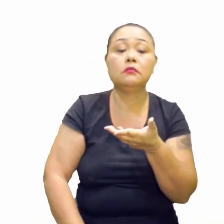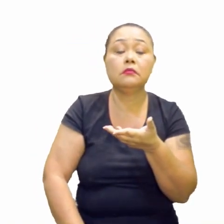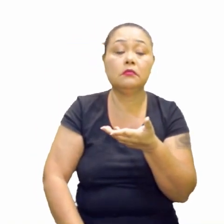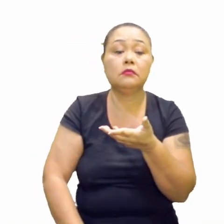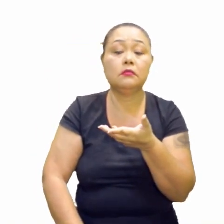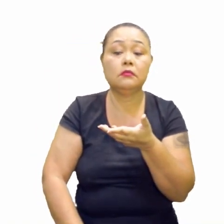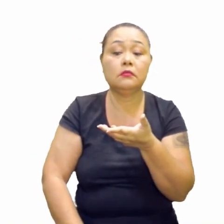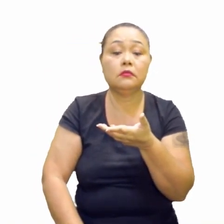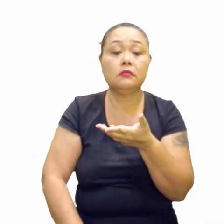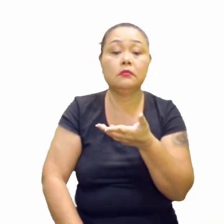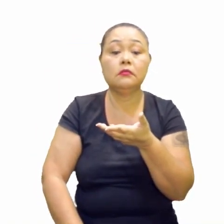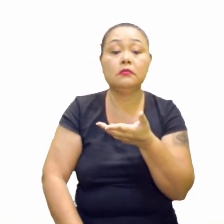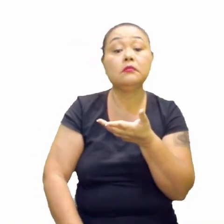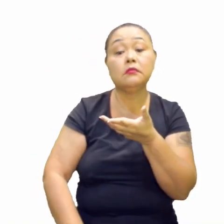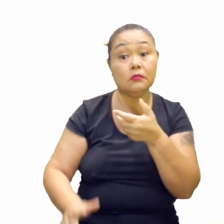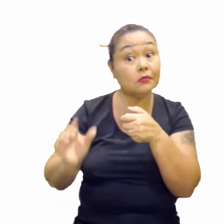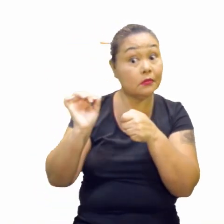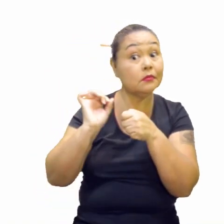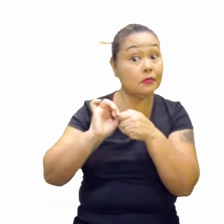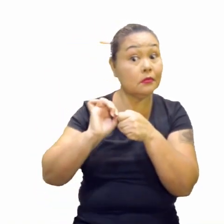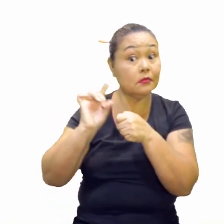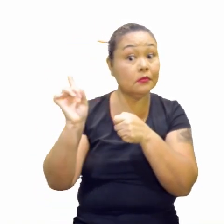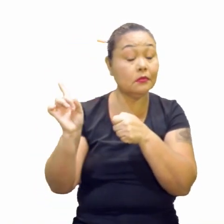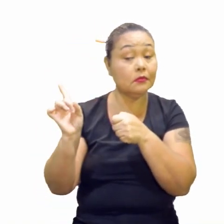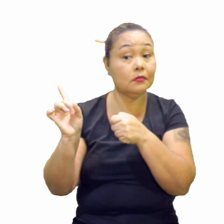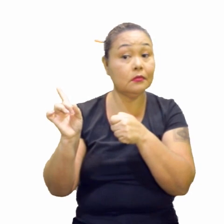Eles faziam isso.